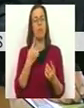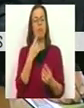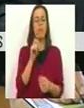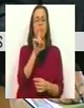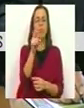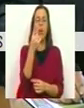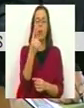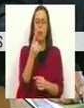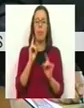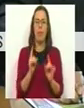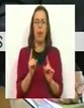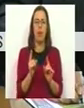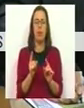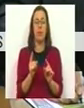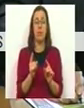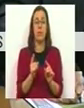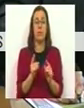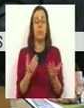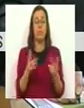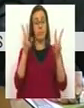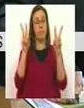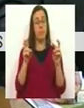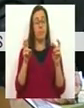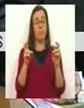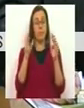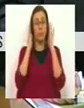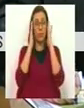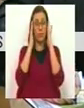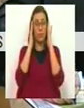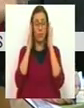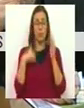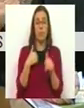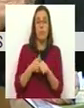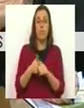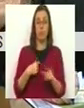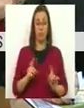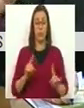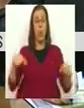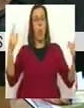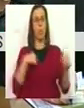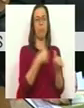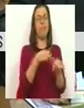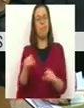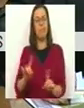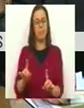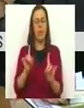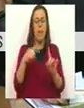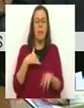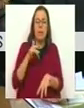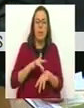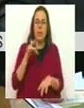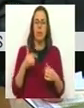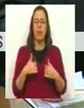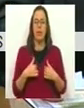colocava uma questão. É uma matéria que eu não tenho acompanhado tão de perto como outras, mas sou muito